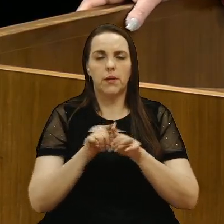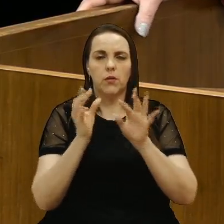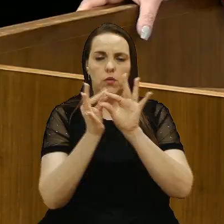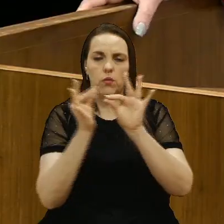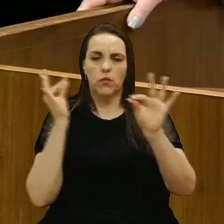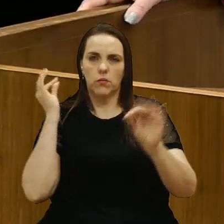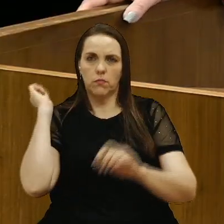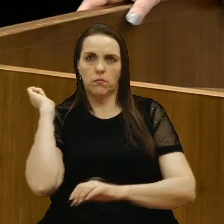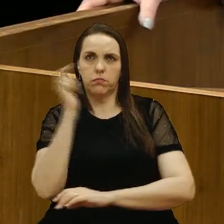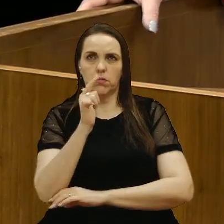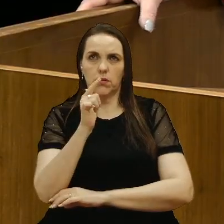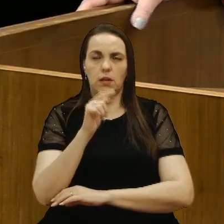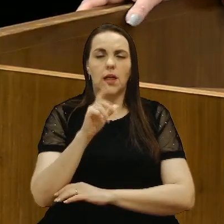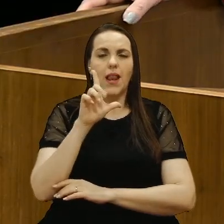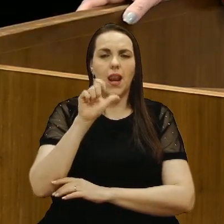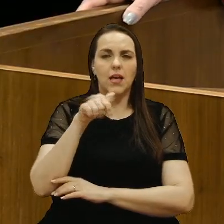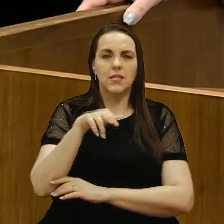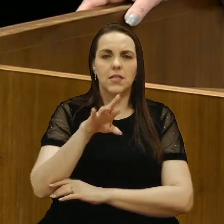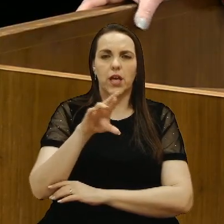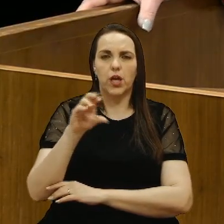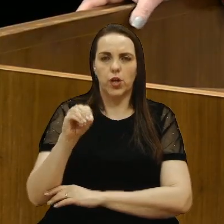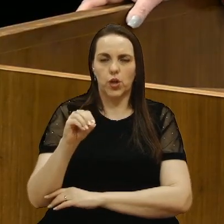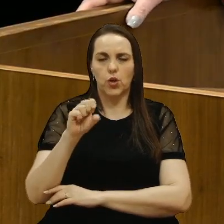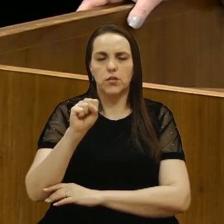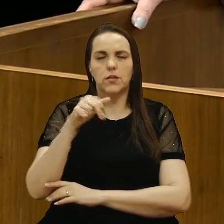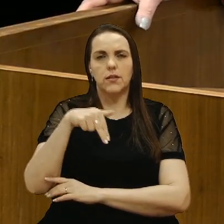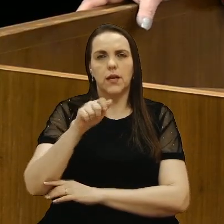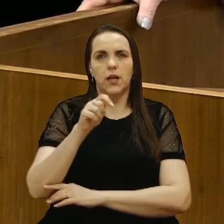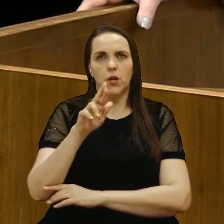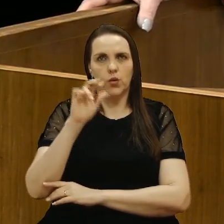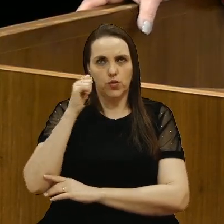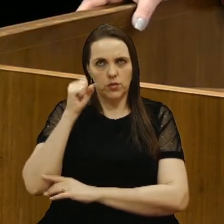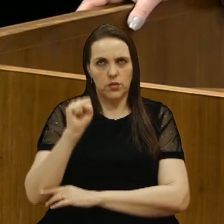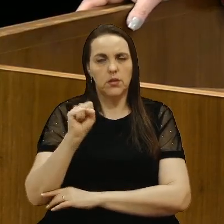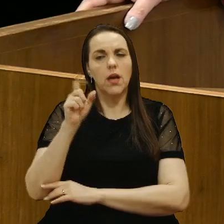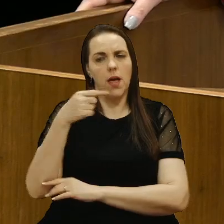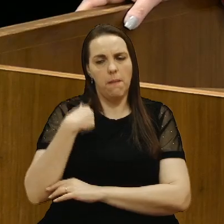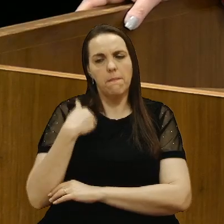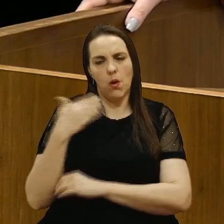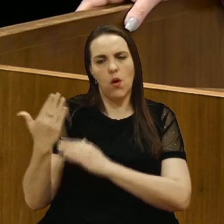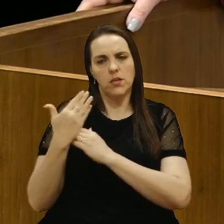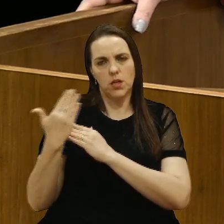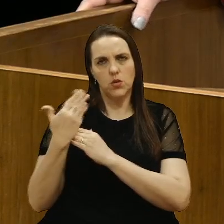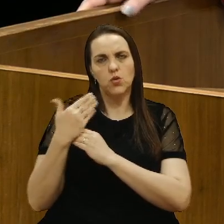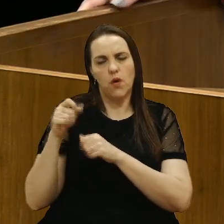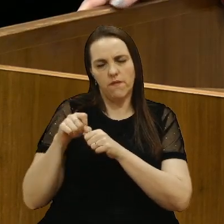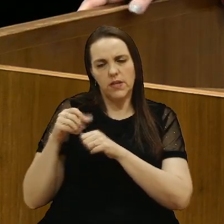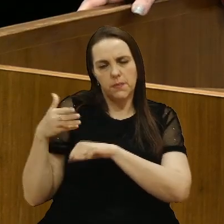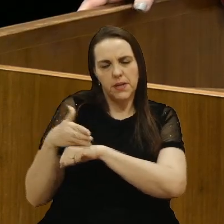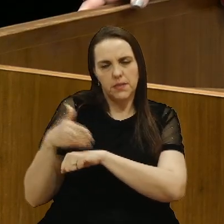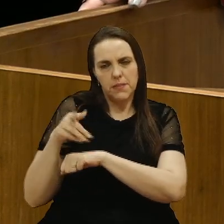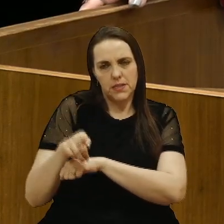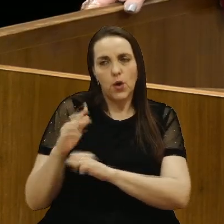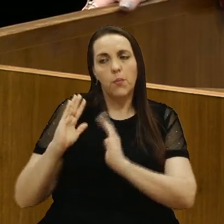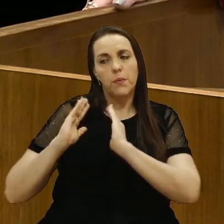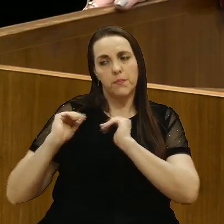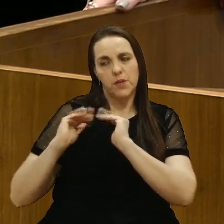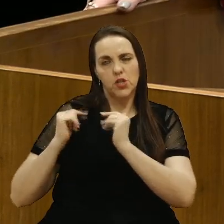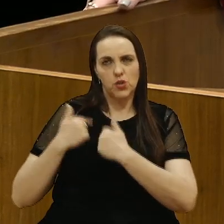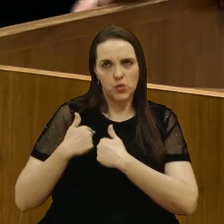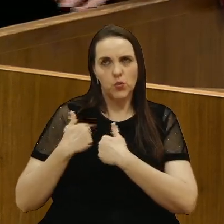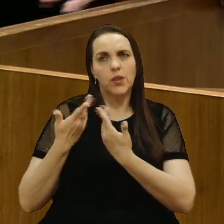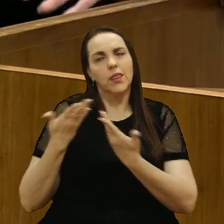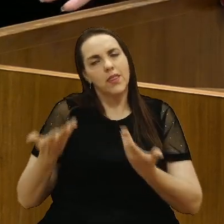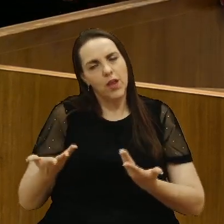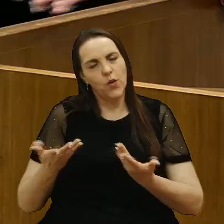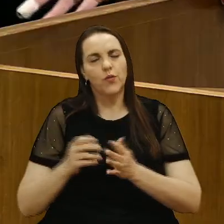meu assessor, que faz parte dos lanceiros negros e que fez essa solicitação. Vamos, de certa